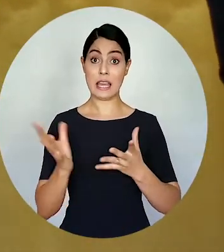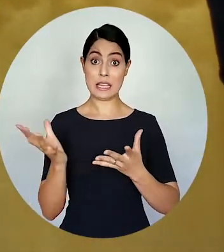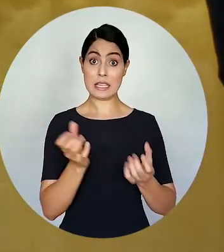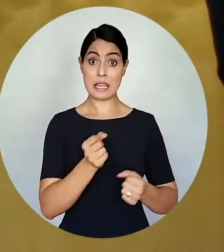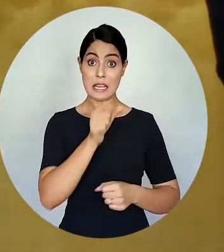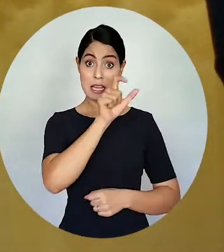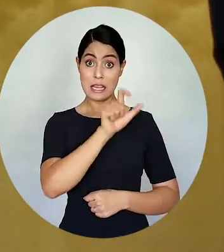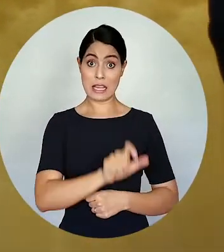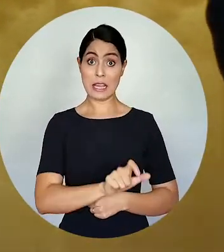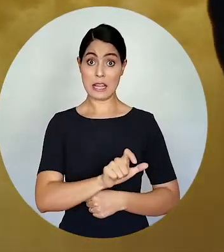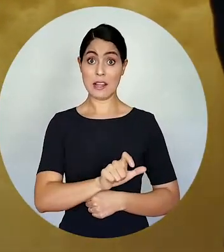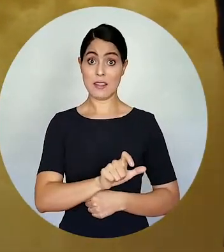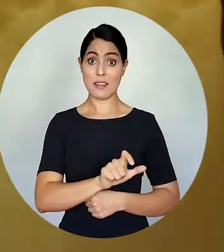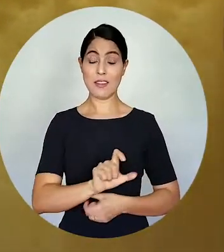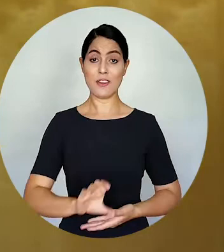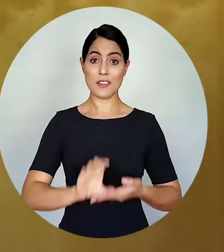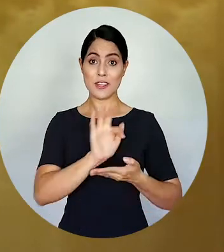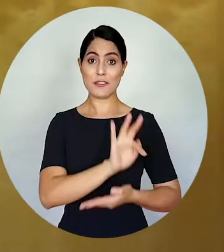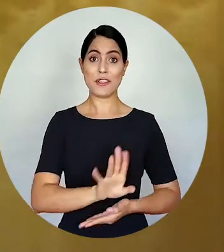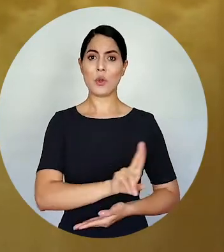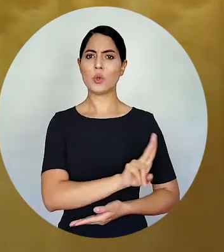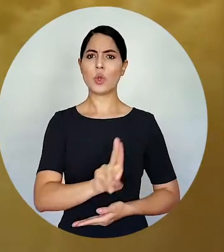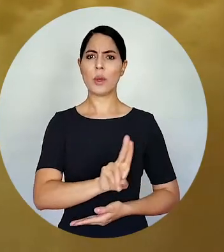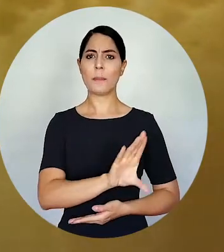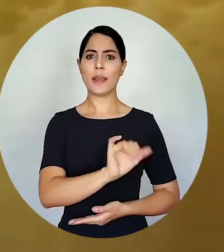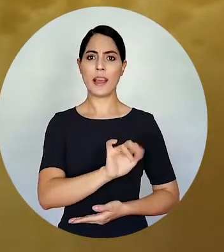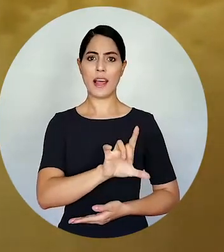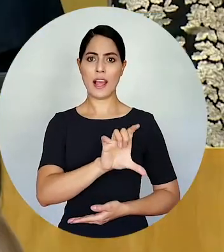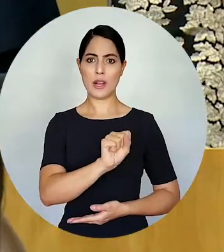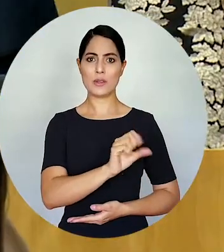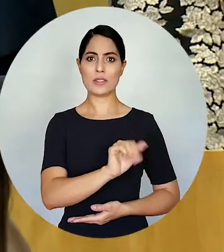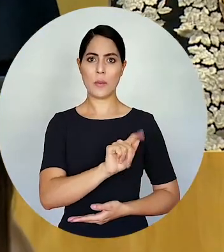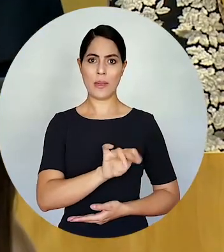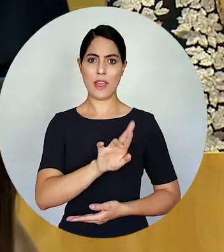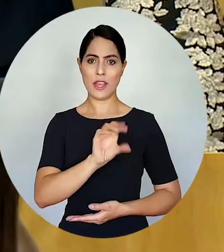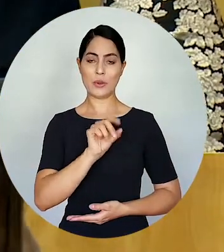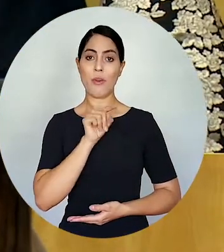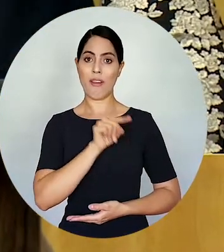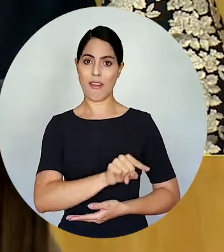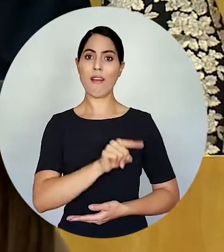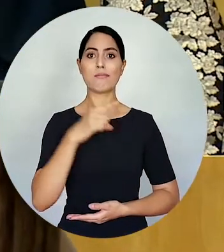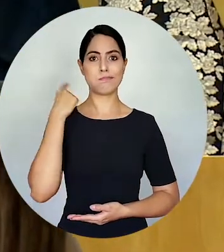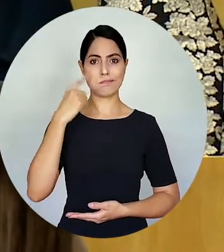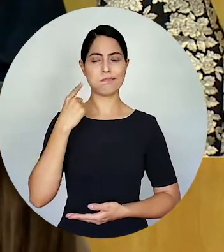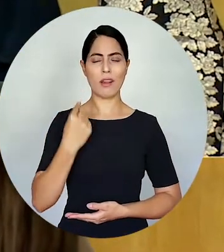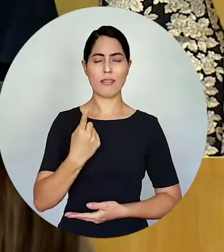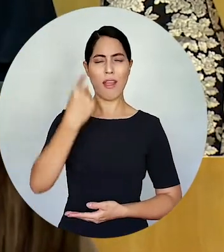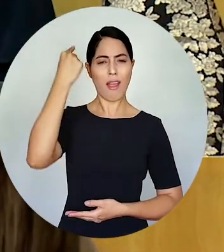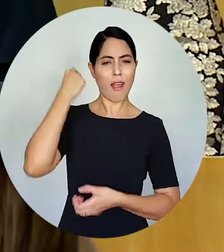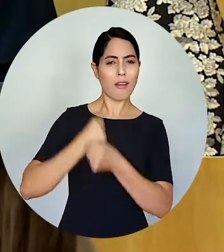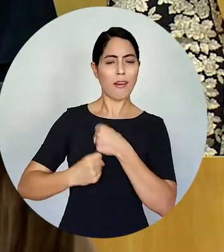federal pelo Rio de Janeiro, Carlos Roberto Siqueira Castro, advogado militante desde